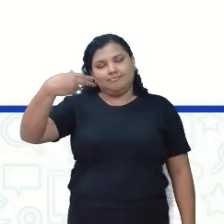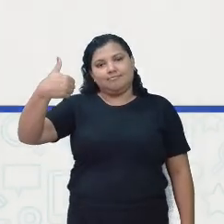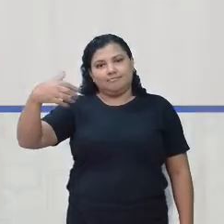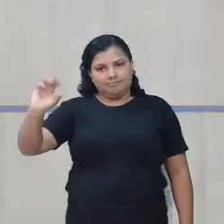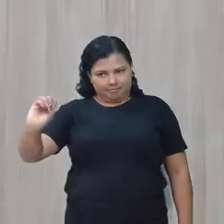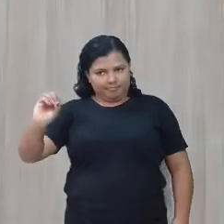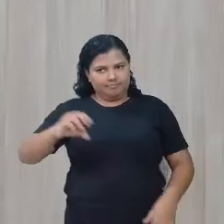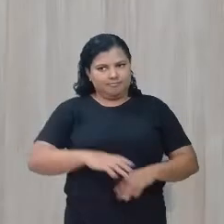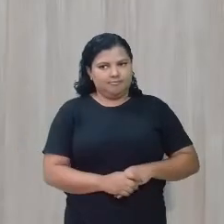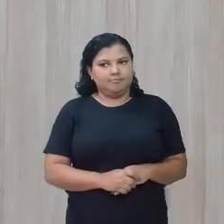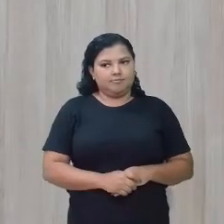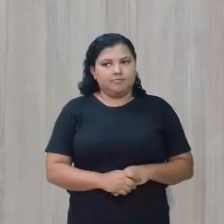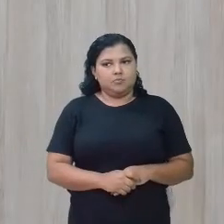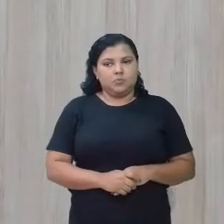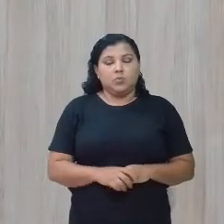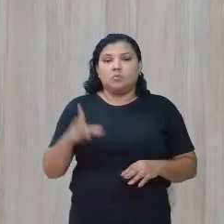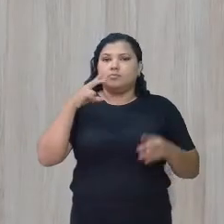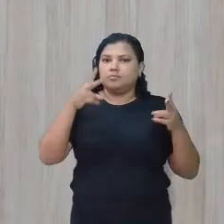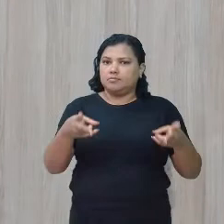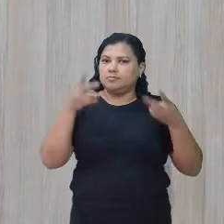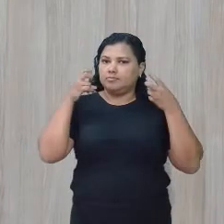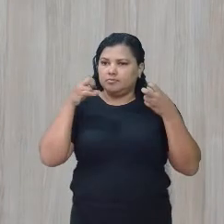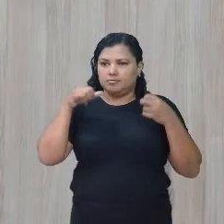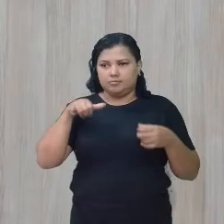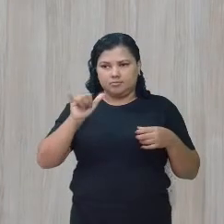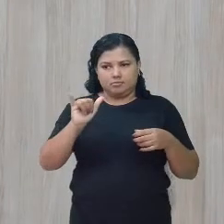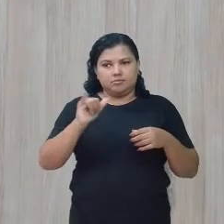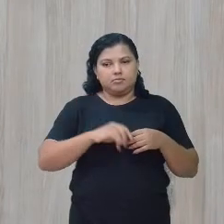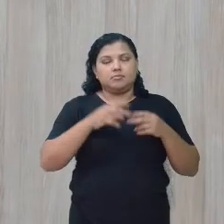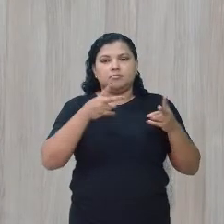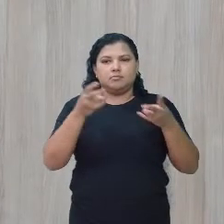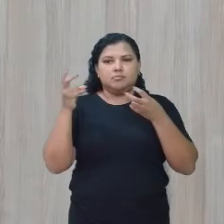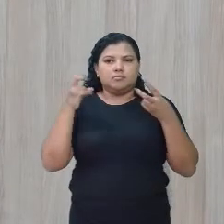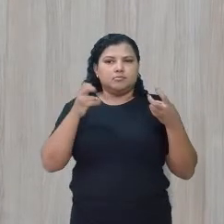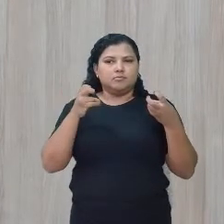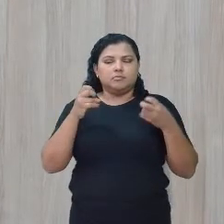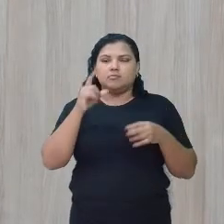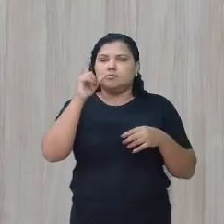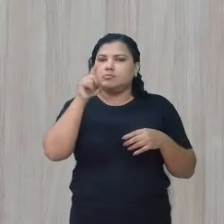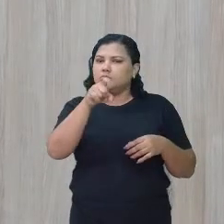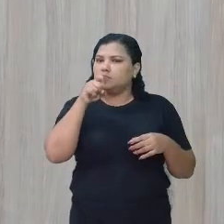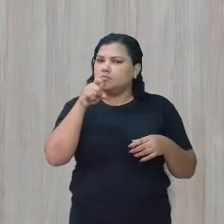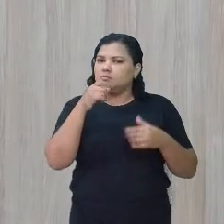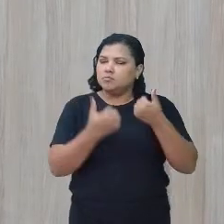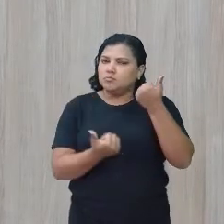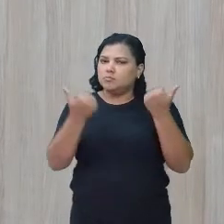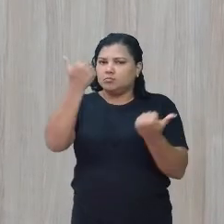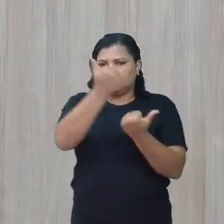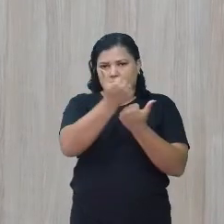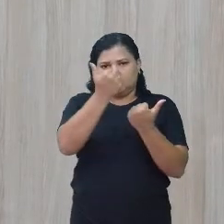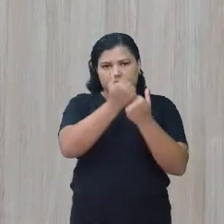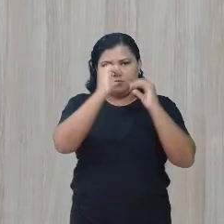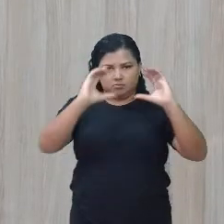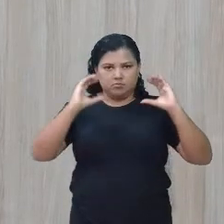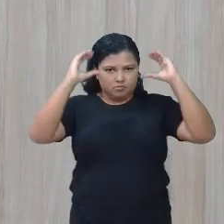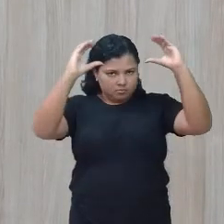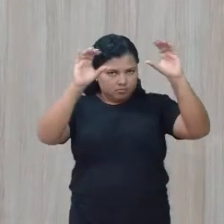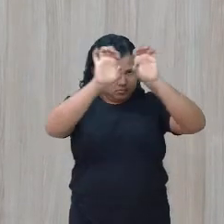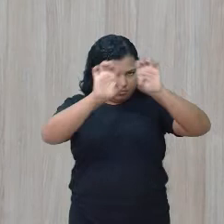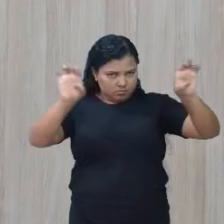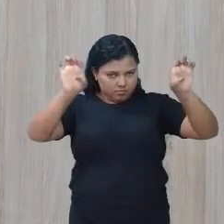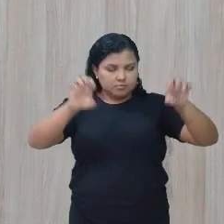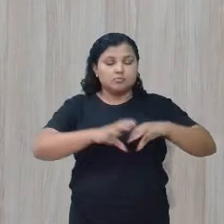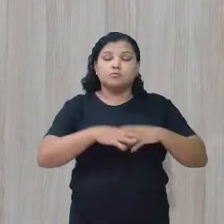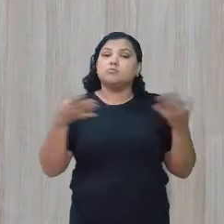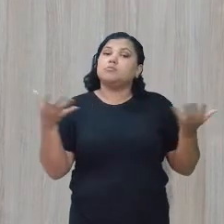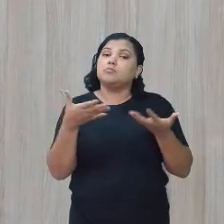Então, isolamos uma incógnita, isolamos o valor de x, certo? Fizemos a substituição na equação de cima, tá